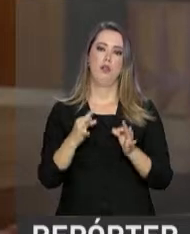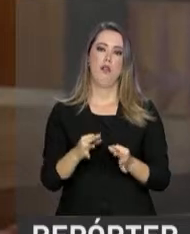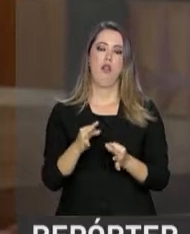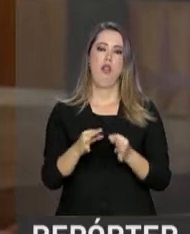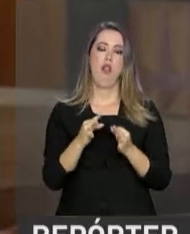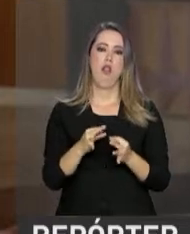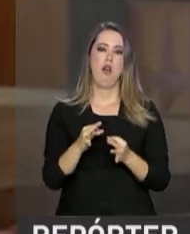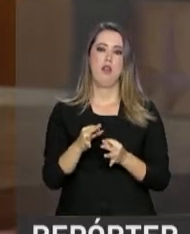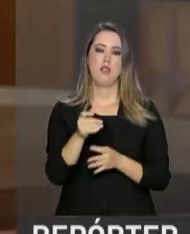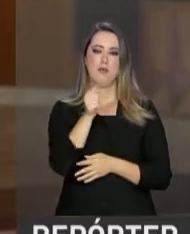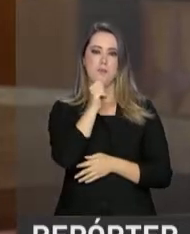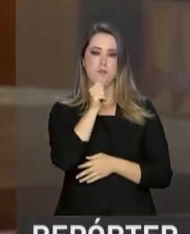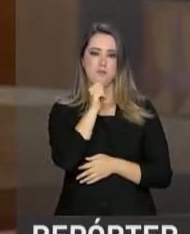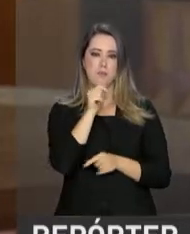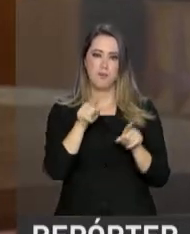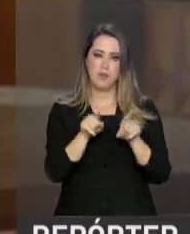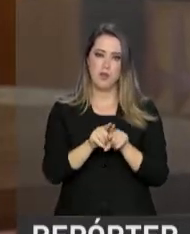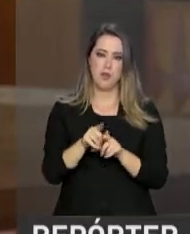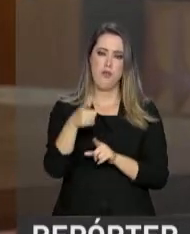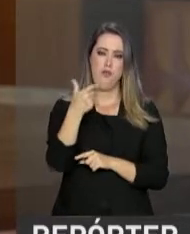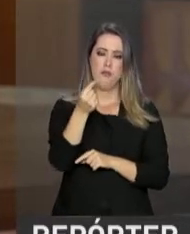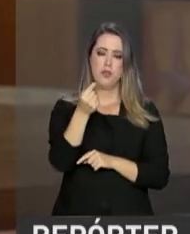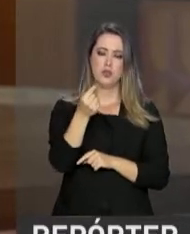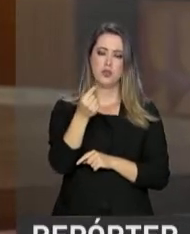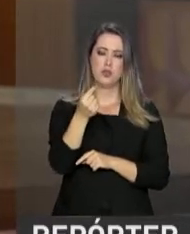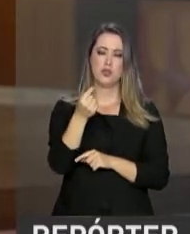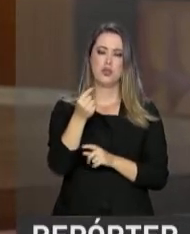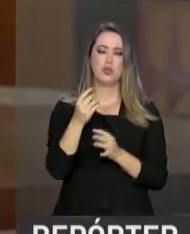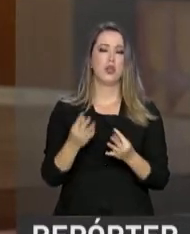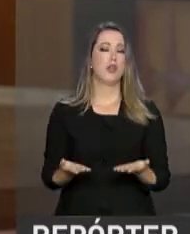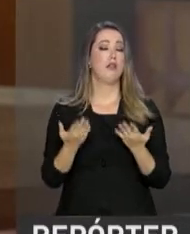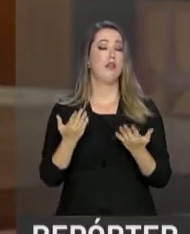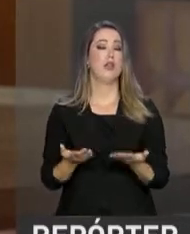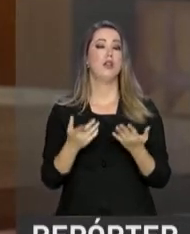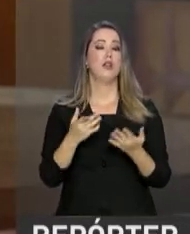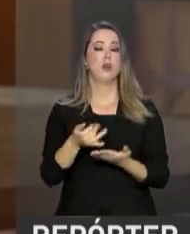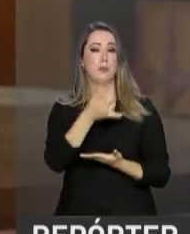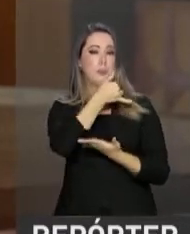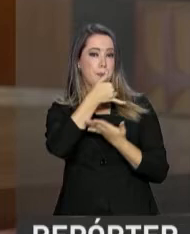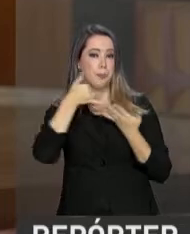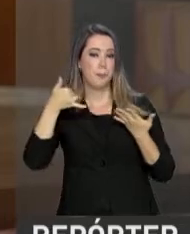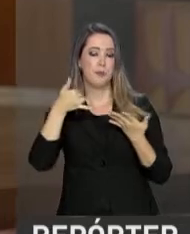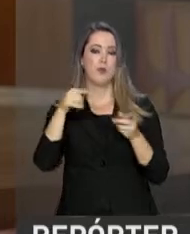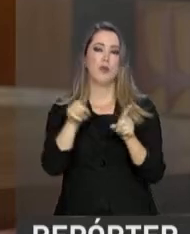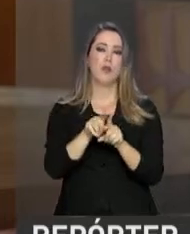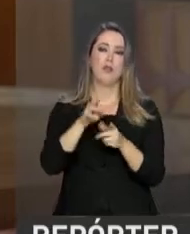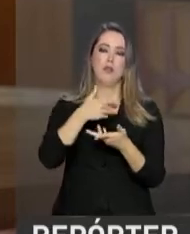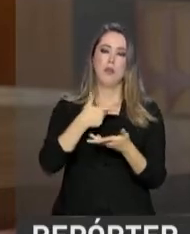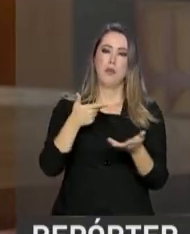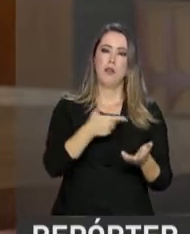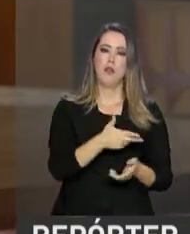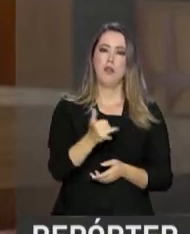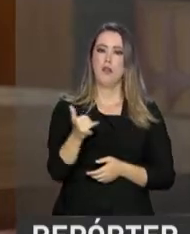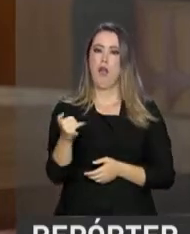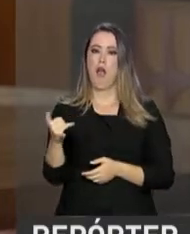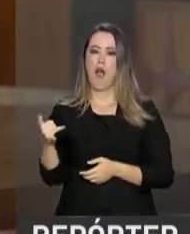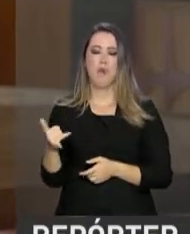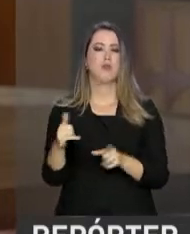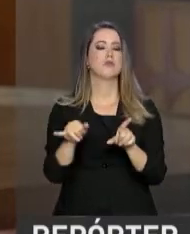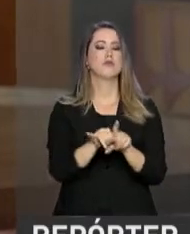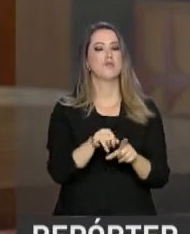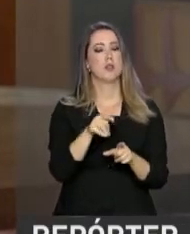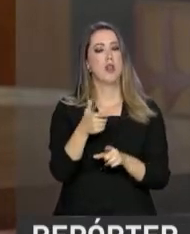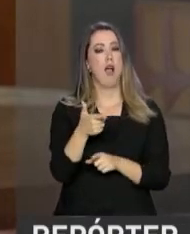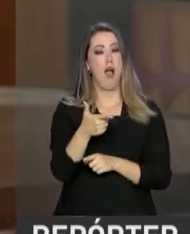mais de 20 quilos de cocaína além de armas e munições esses são os principais dados aí do balanço da polícia